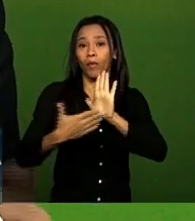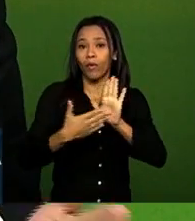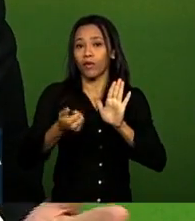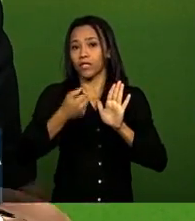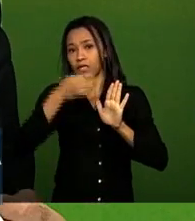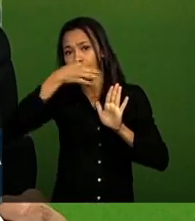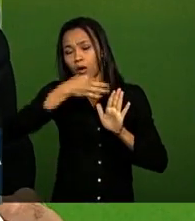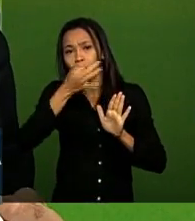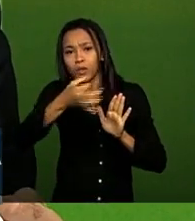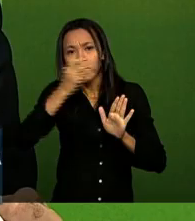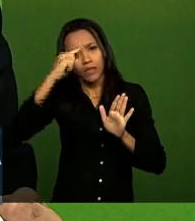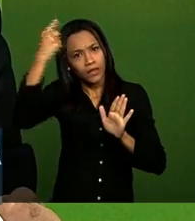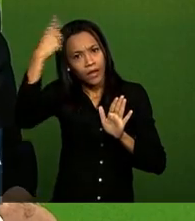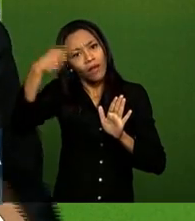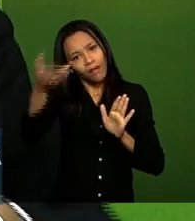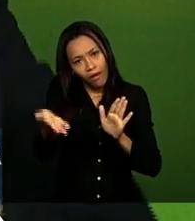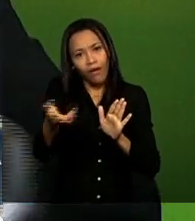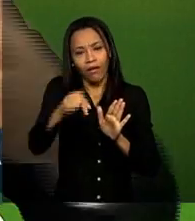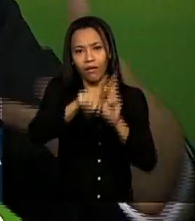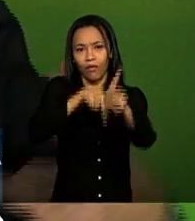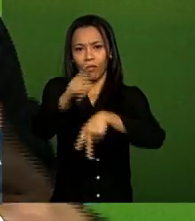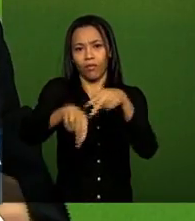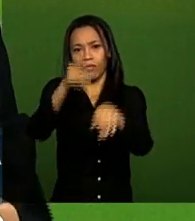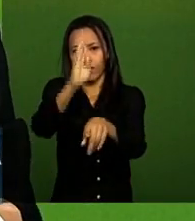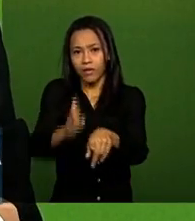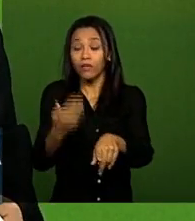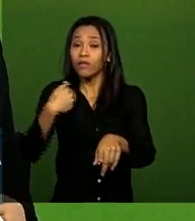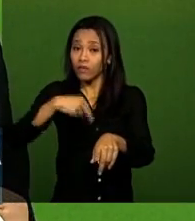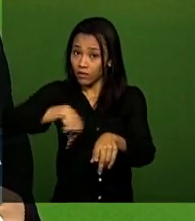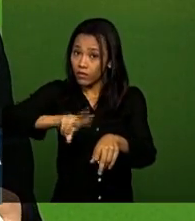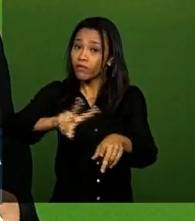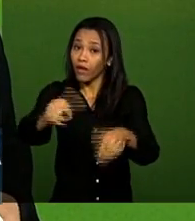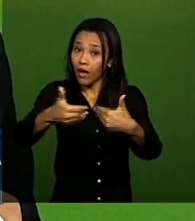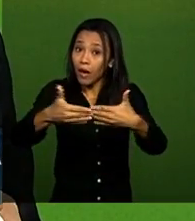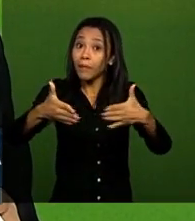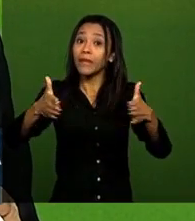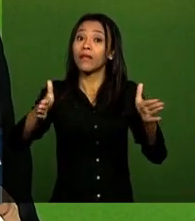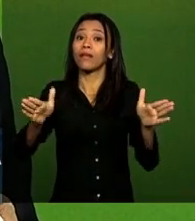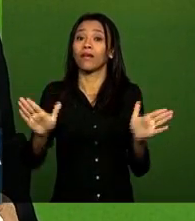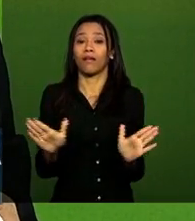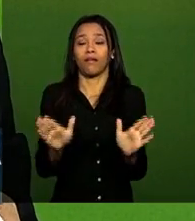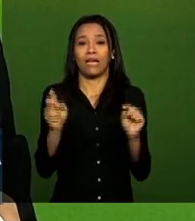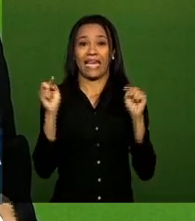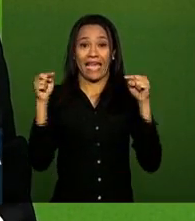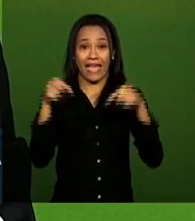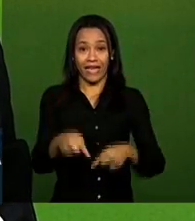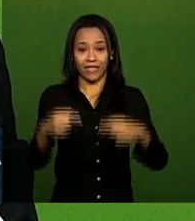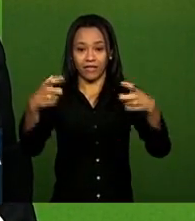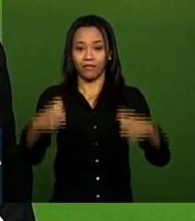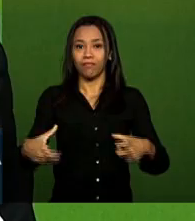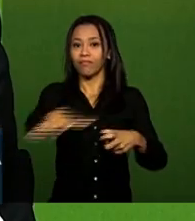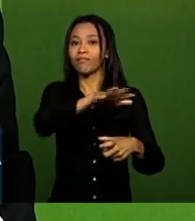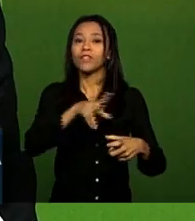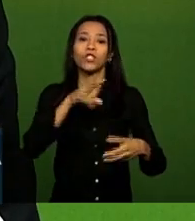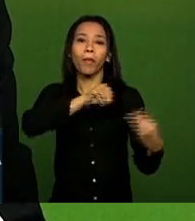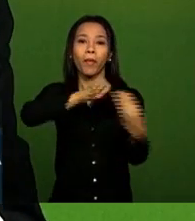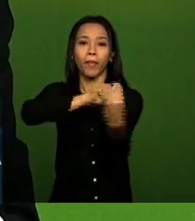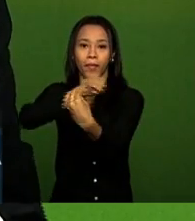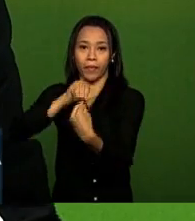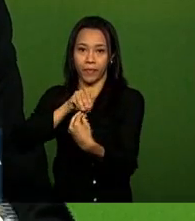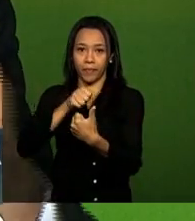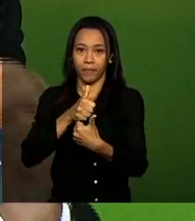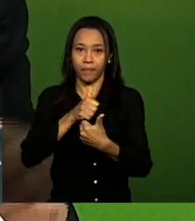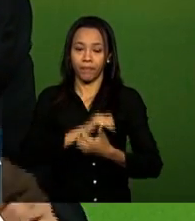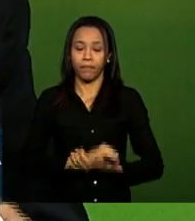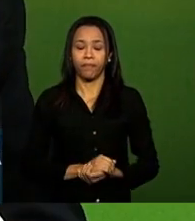alternativas do povo brasileiro e vamos ampliar e muito esse esse espaço de diálogo Ministro